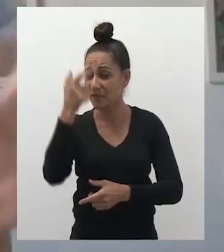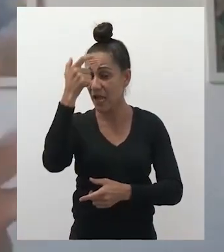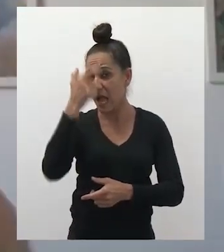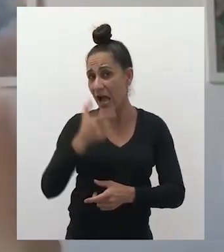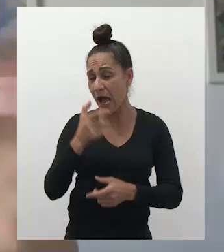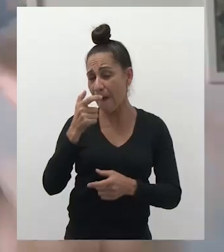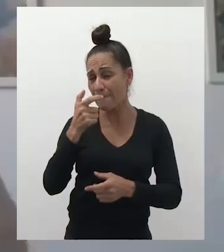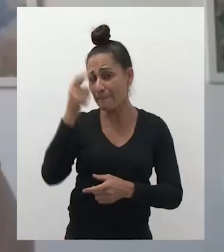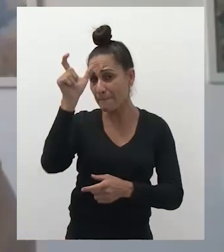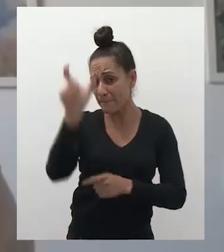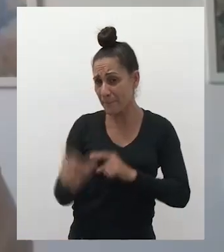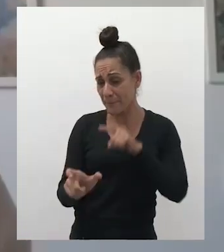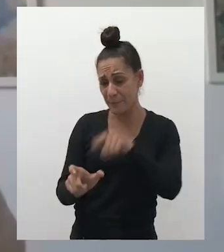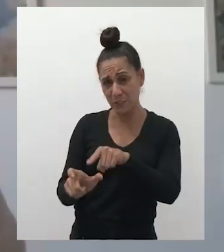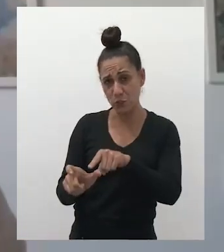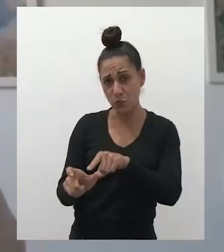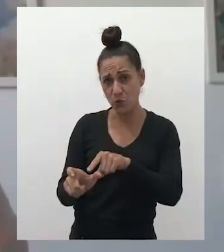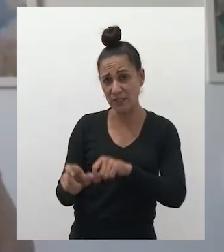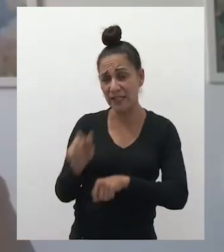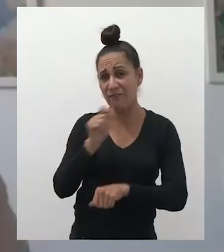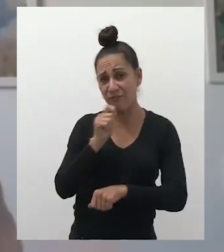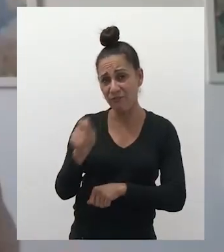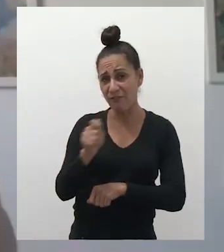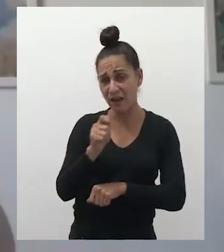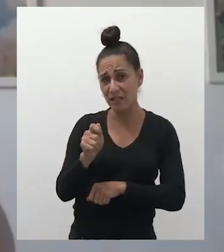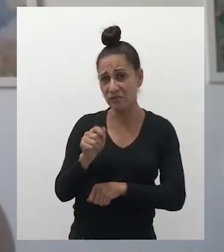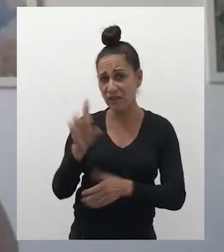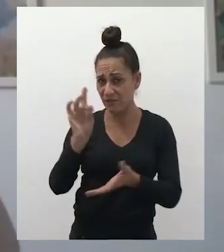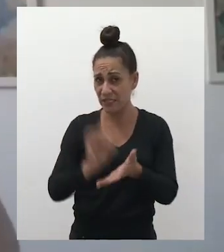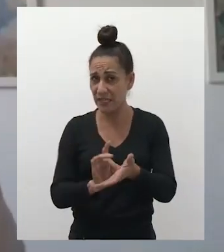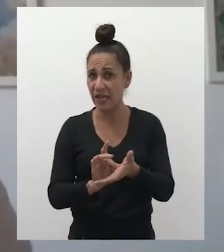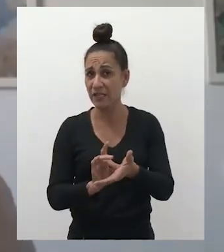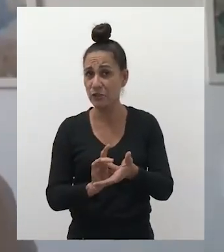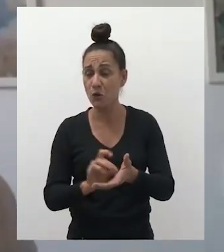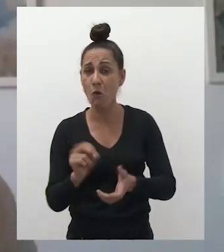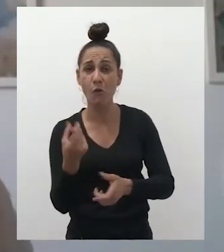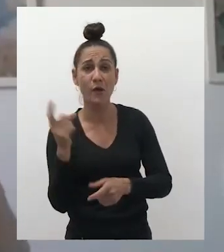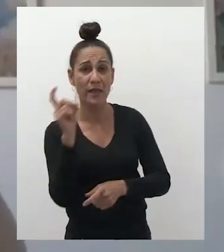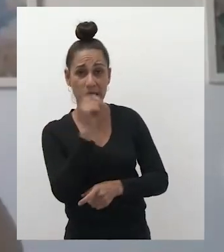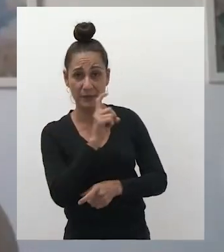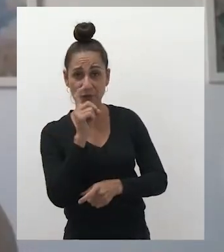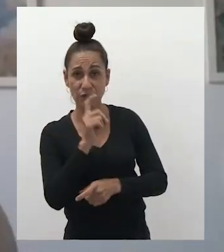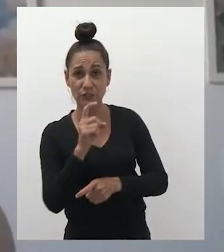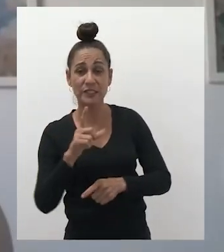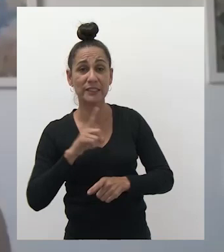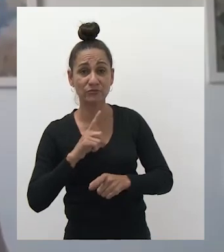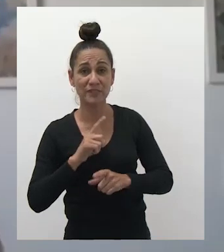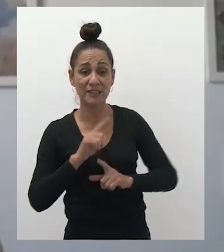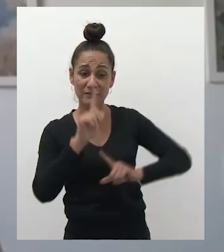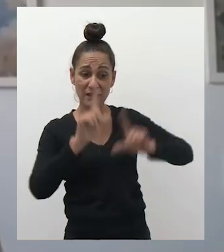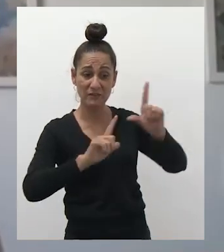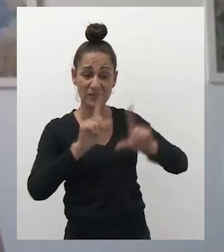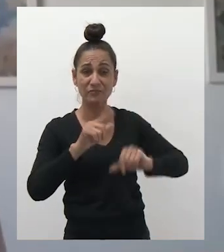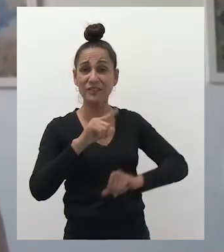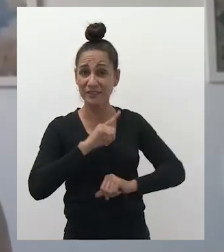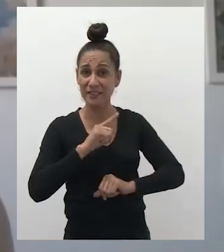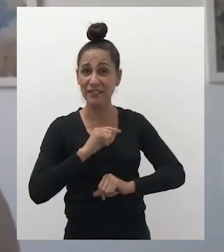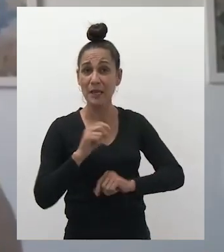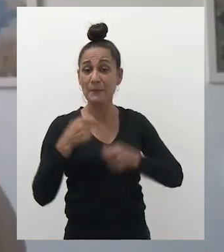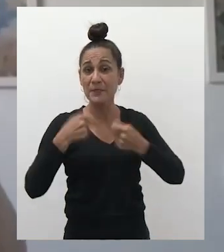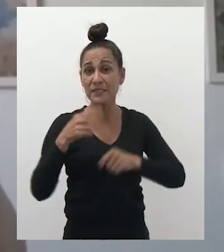eu estou vendo, ela realmente está falando isso? Tem programas que fazem essa montagem. E se a gente não tiver um olhar